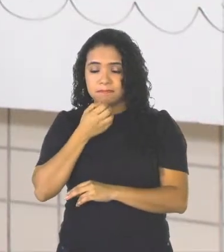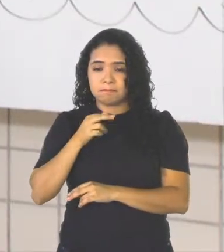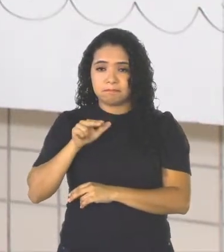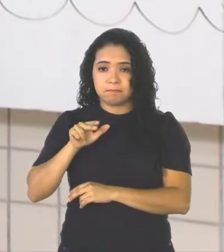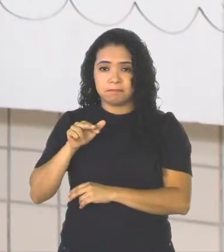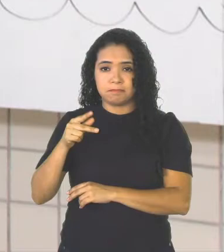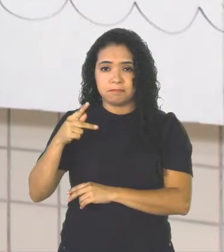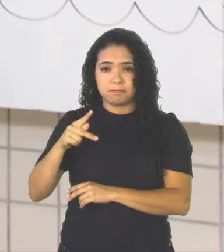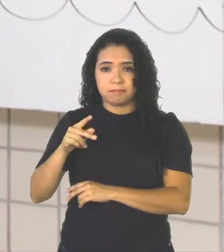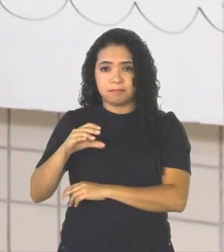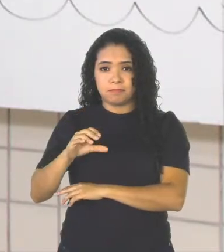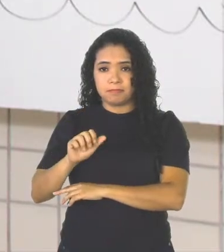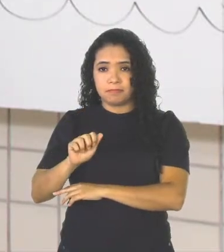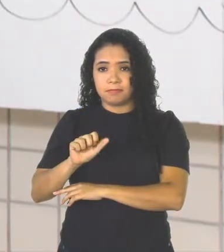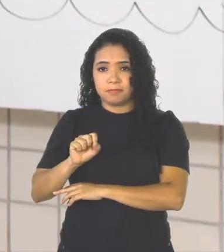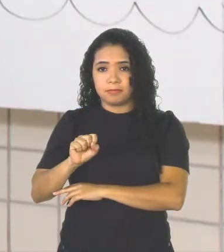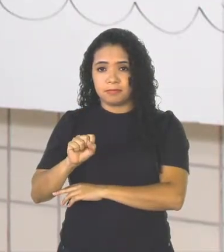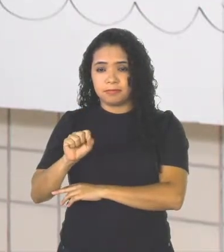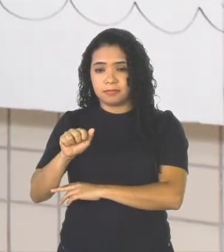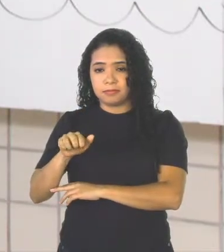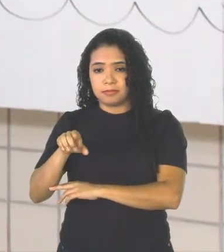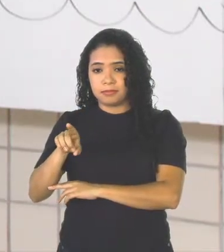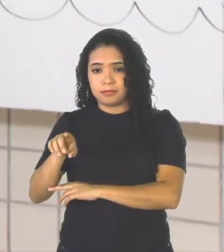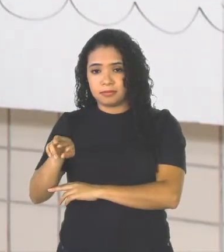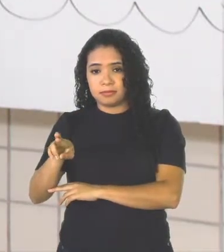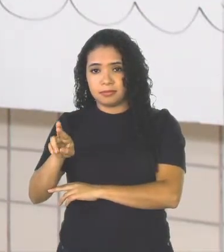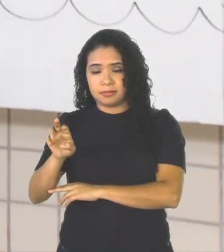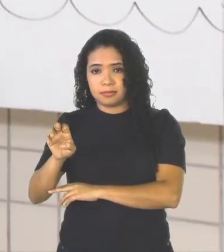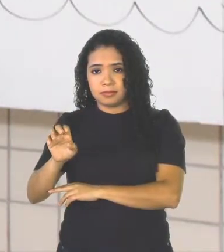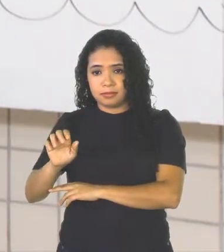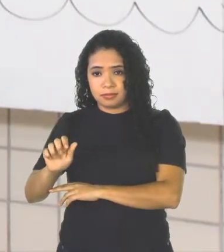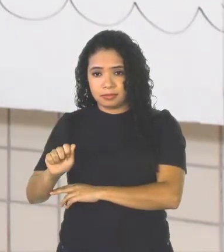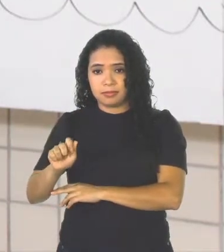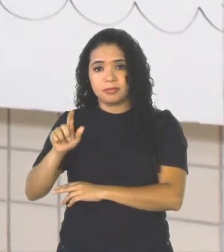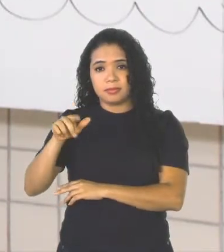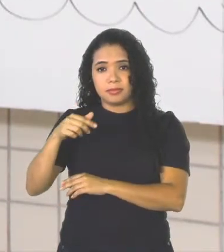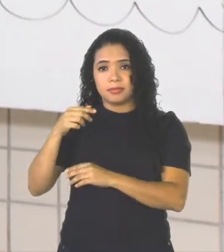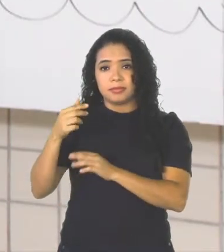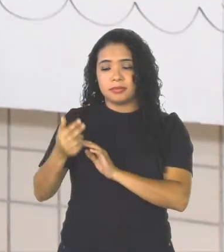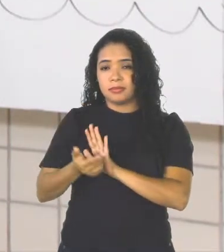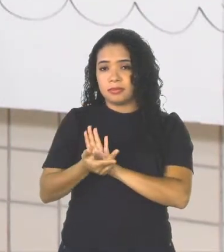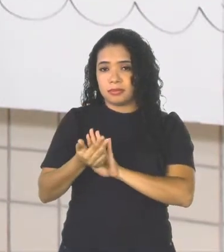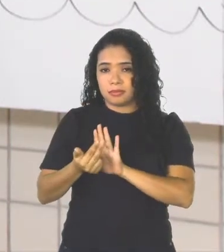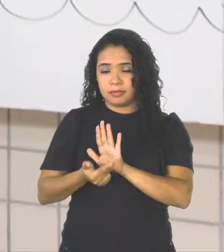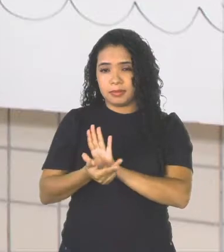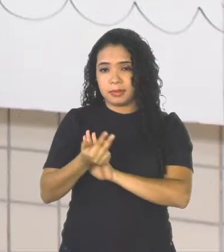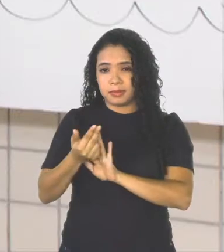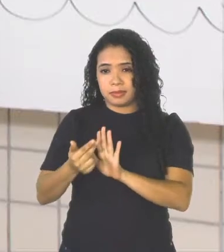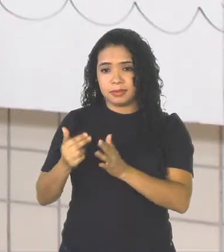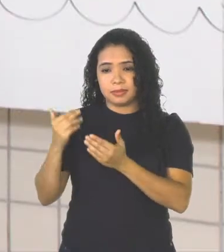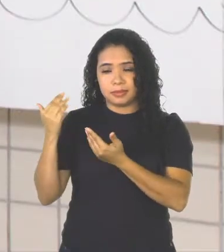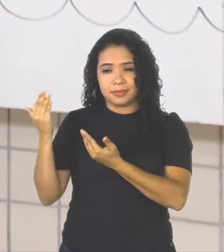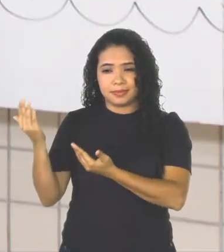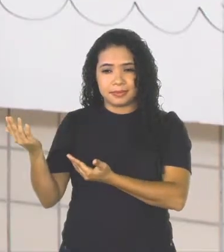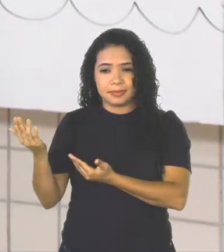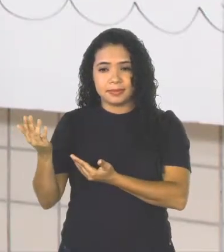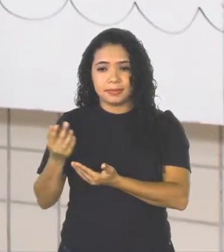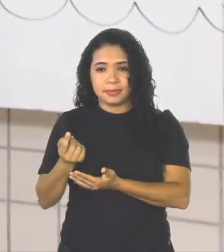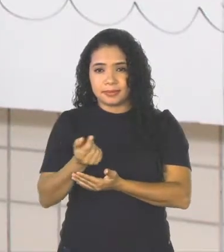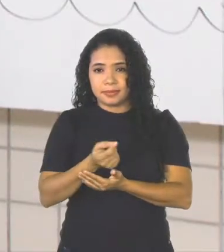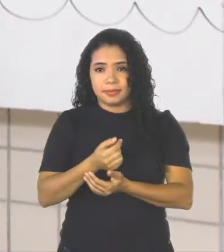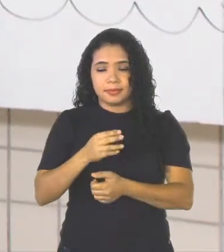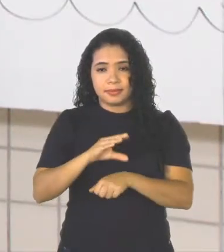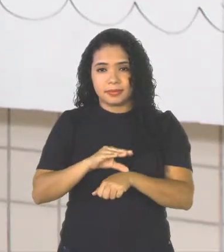ela pintou, ela fez essa pintura dela, das pouquíssimas fotos que vocês vão encontrar se vocês pesquisarem